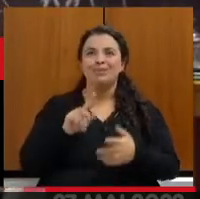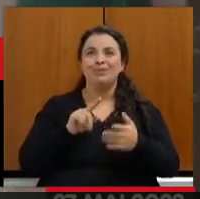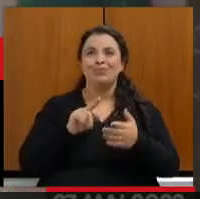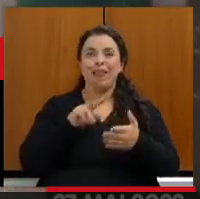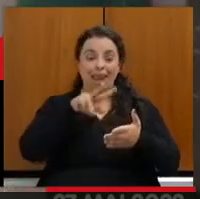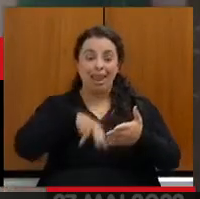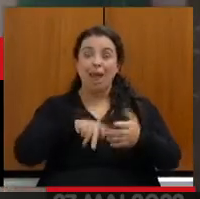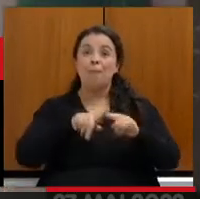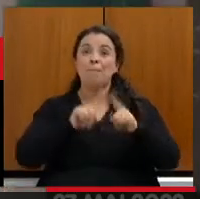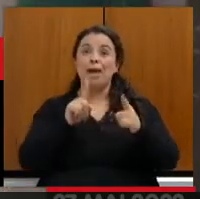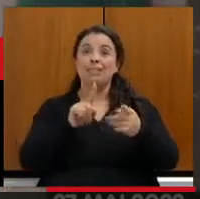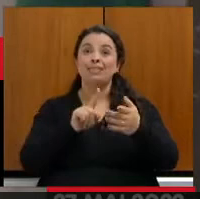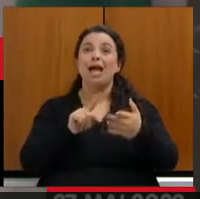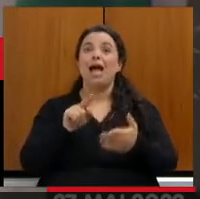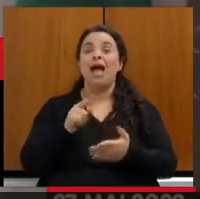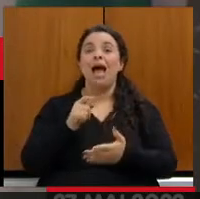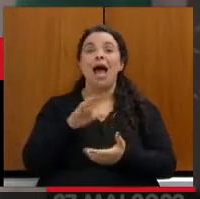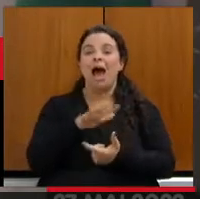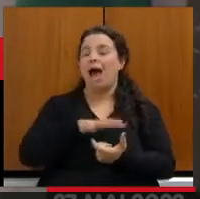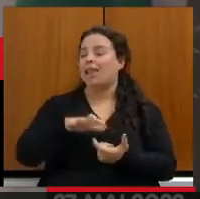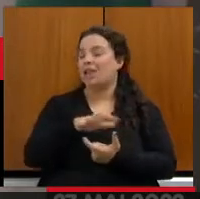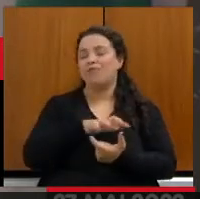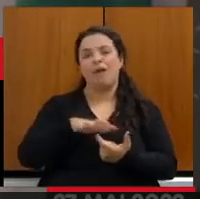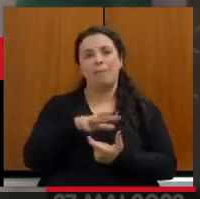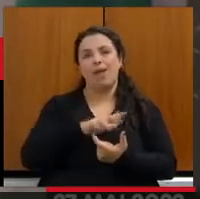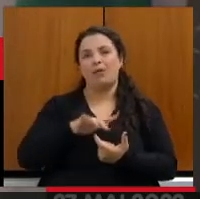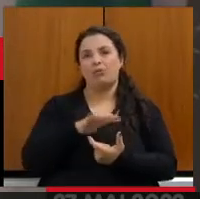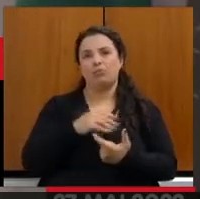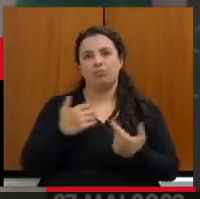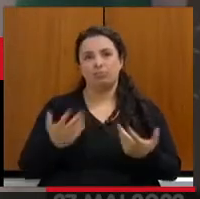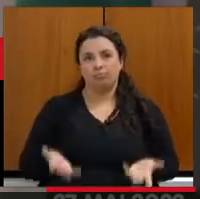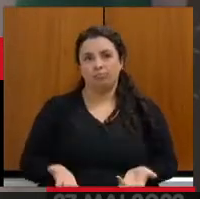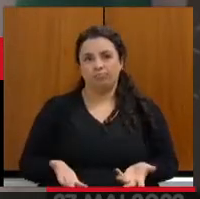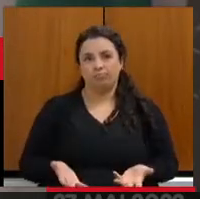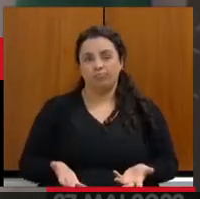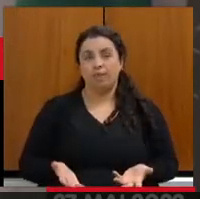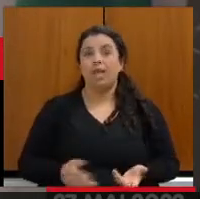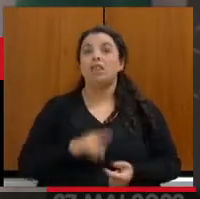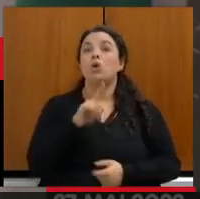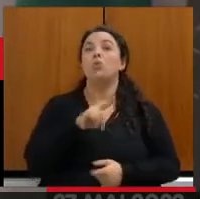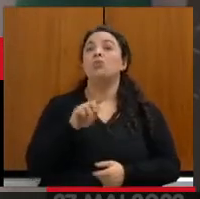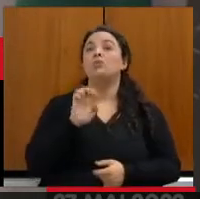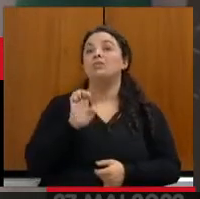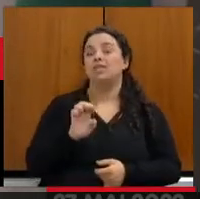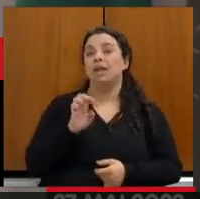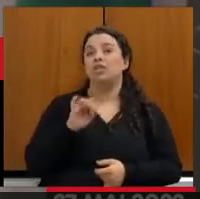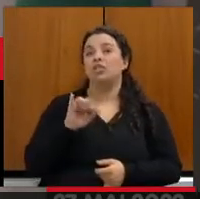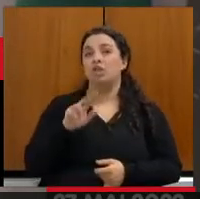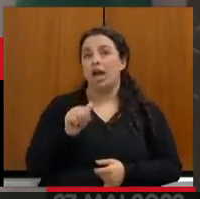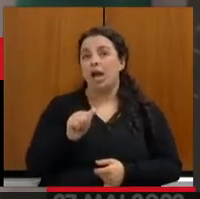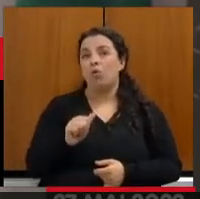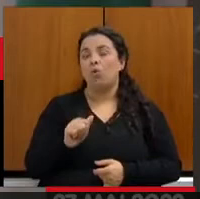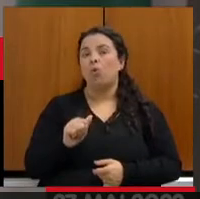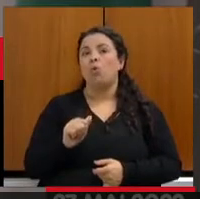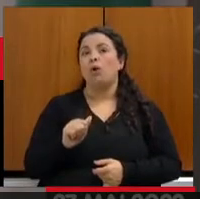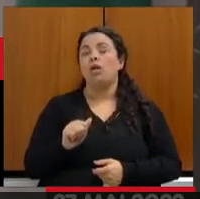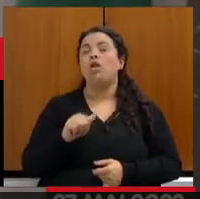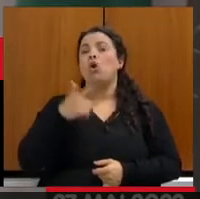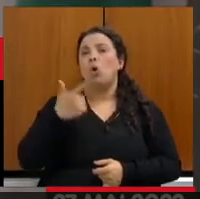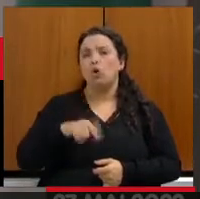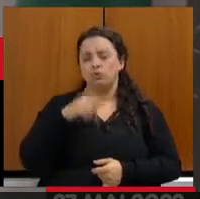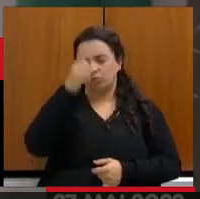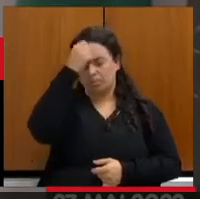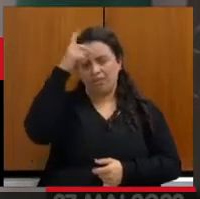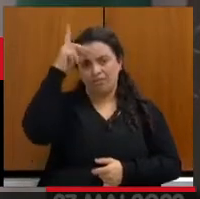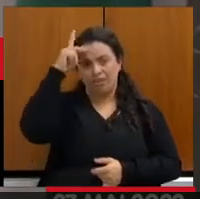Dr Arlen Santiago junto com o presidente da amante do norte de Minas Gerais e os prefeitos do norte